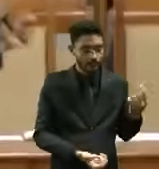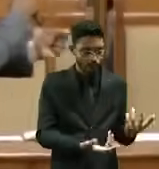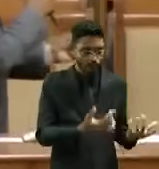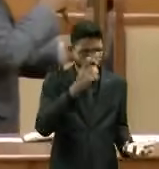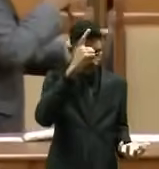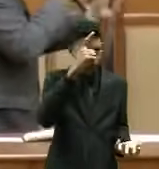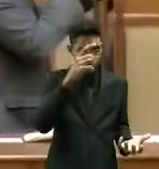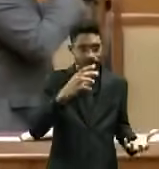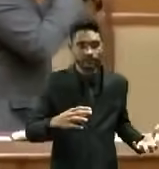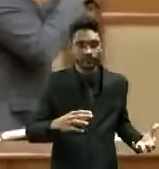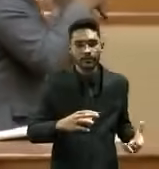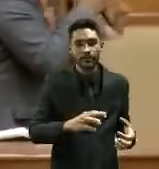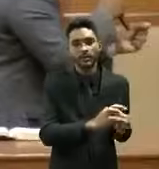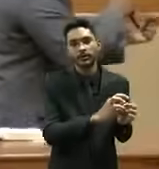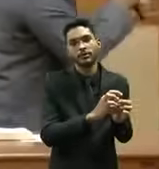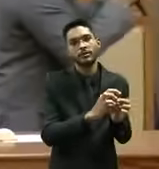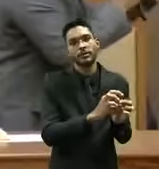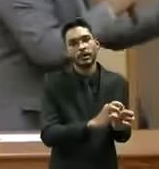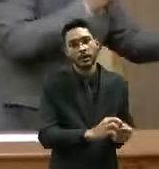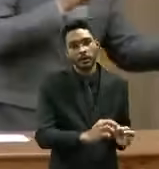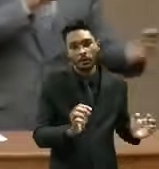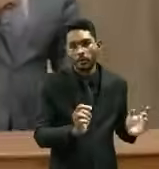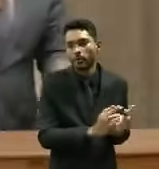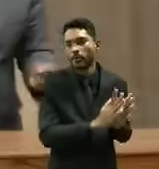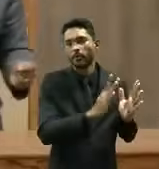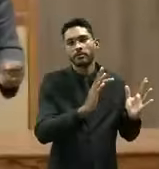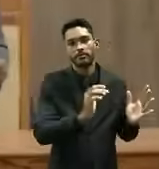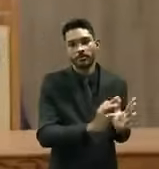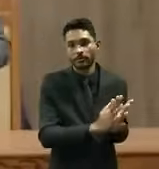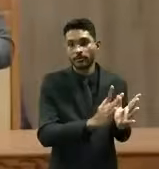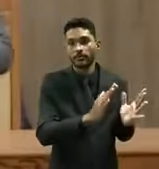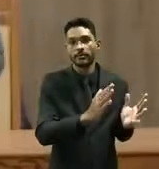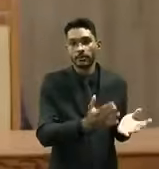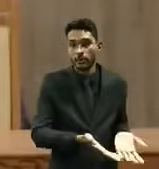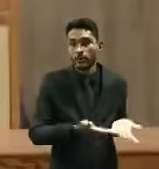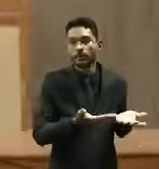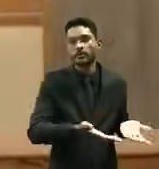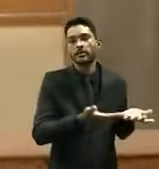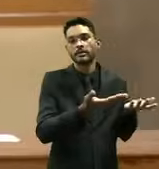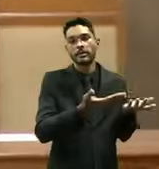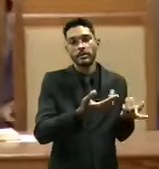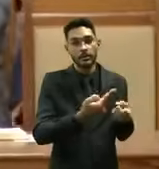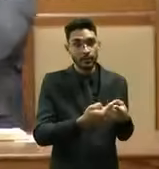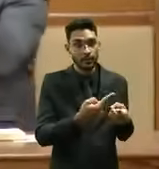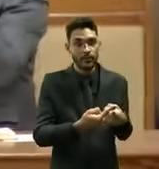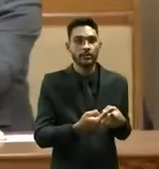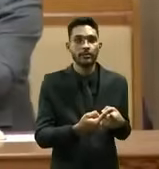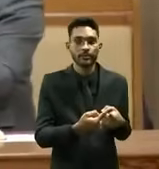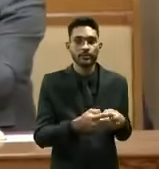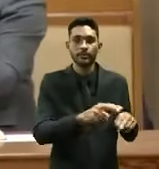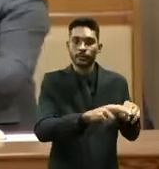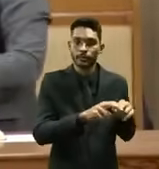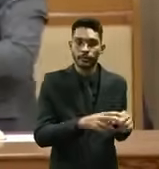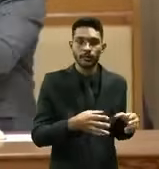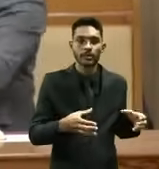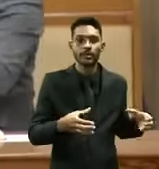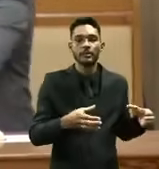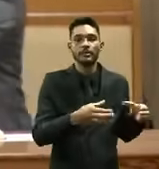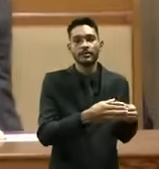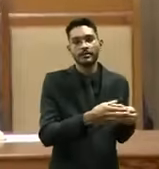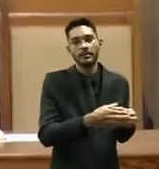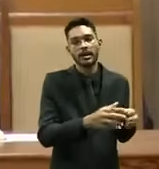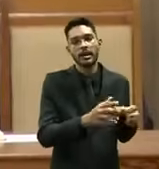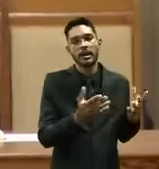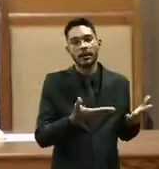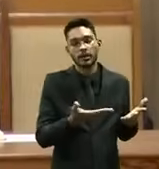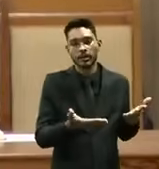sua exaltação a sua glória e o seu benefício é por isso que eles se unem no propósito deles agora às vezes